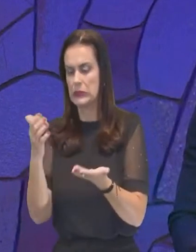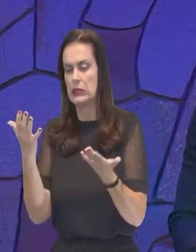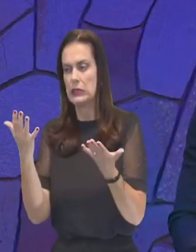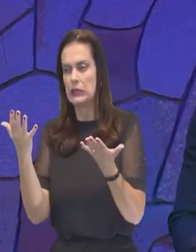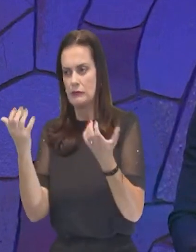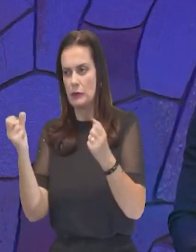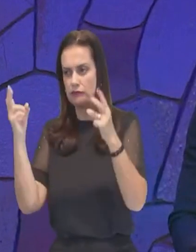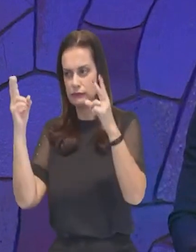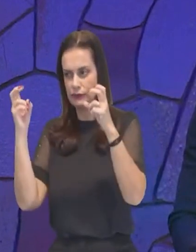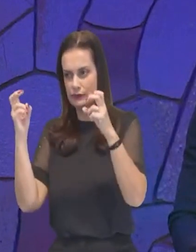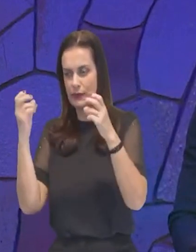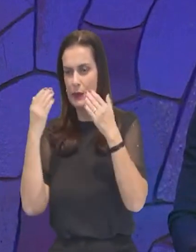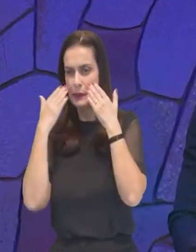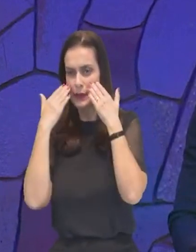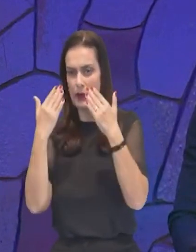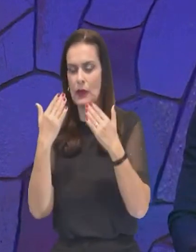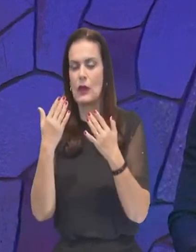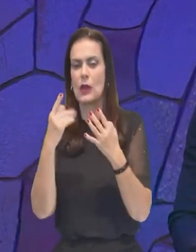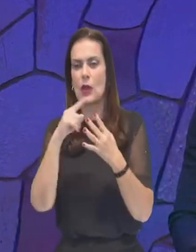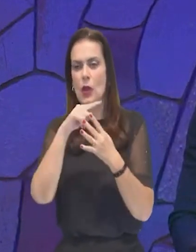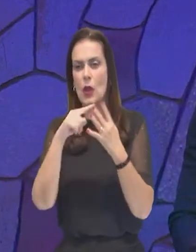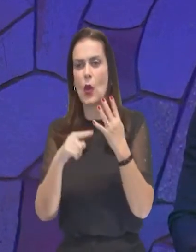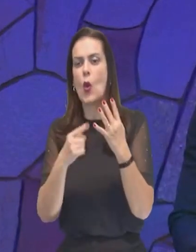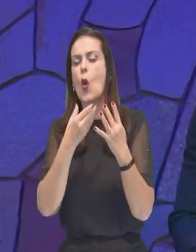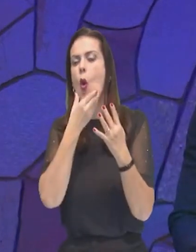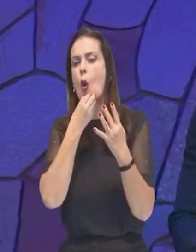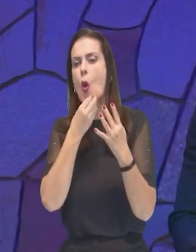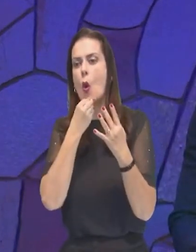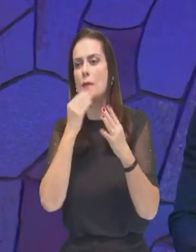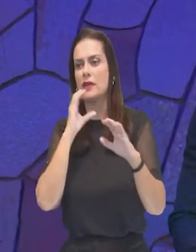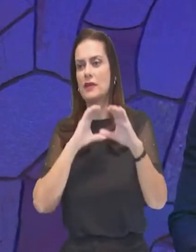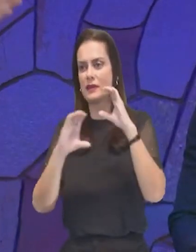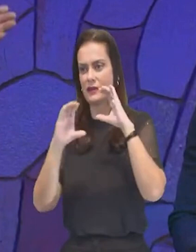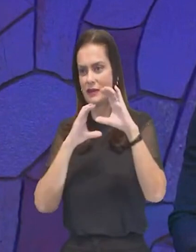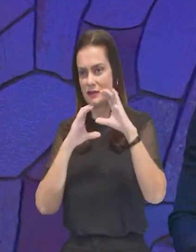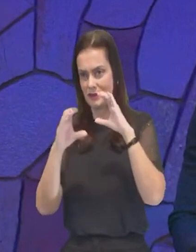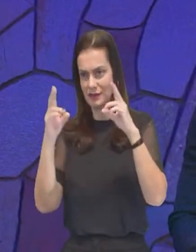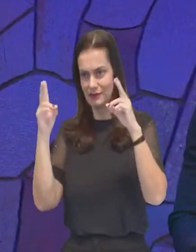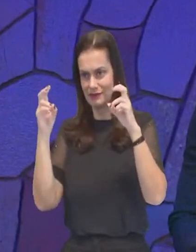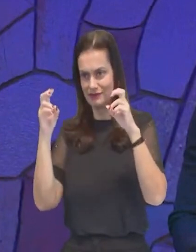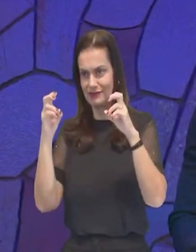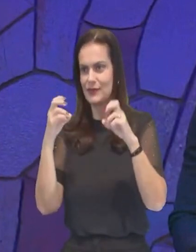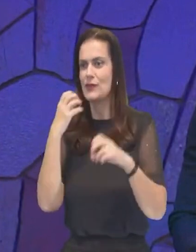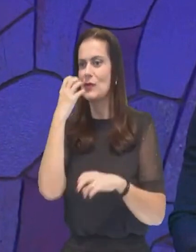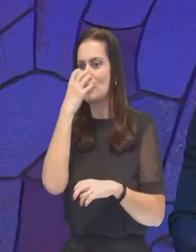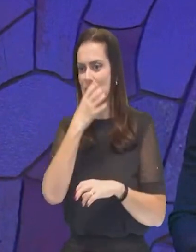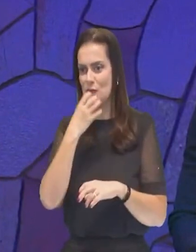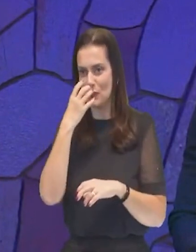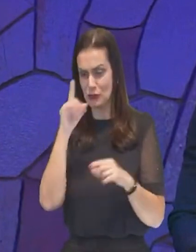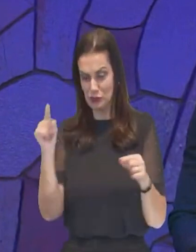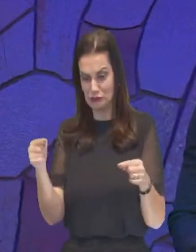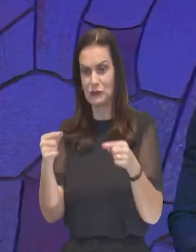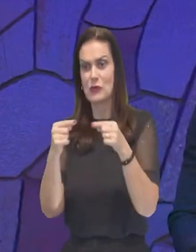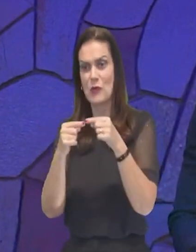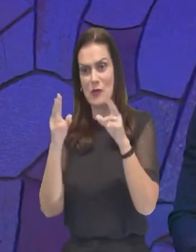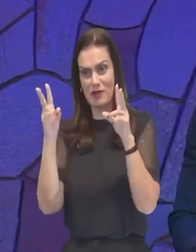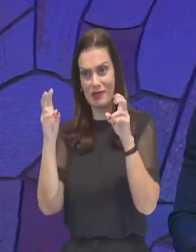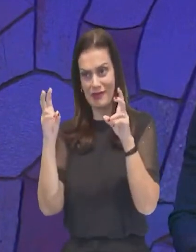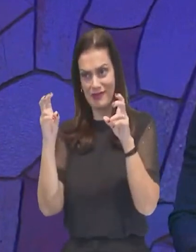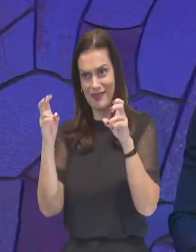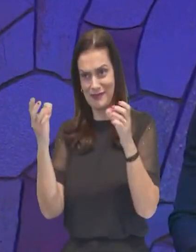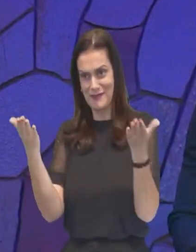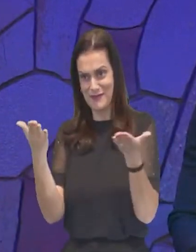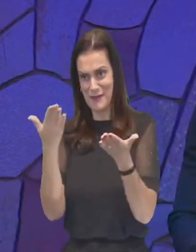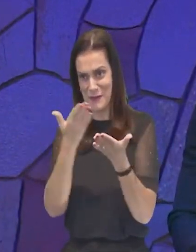será apresentada pelo quarteto, uma introdução de uma música que será por eles cantada, que tem tudo a ver com o que nós